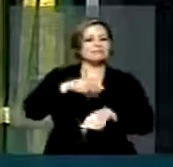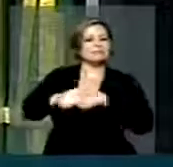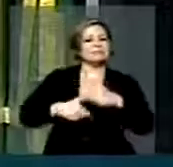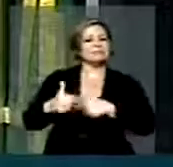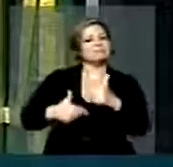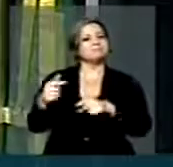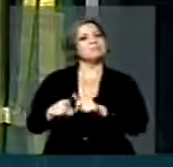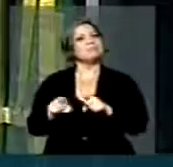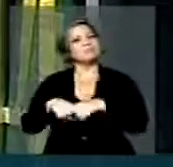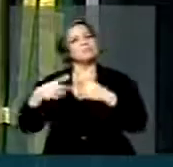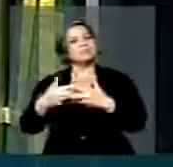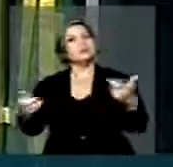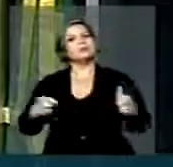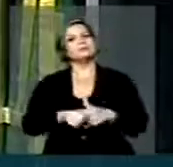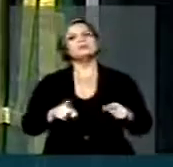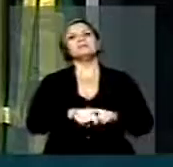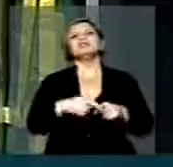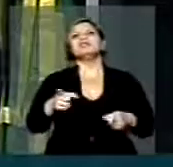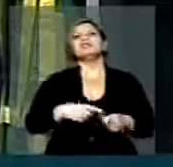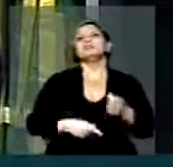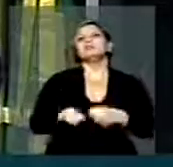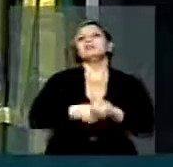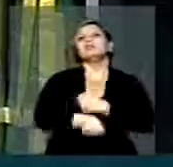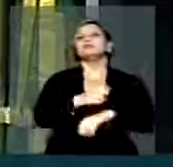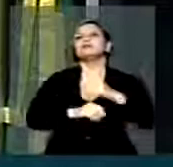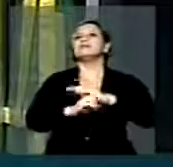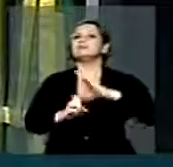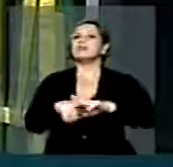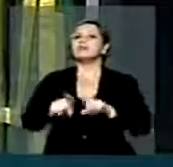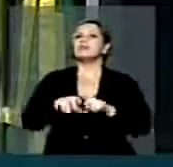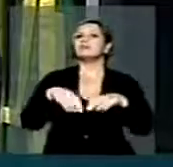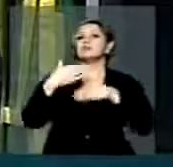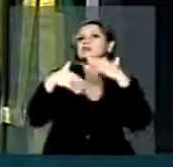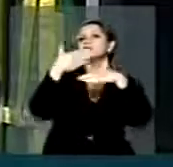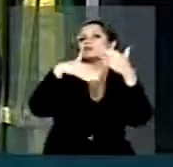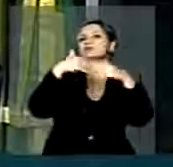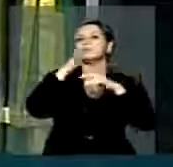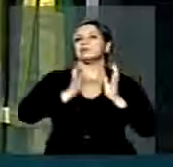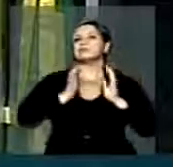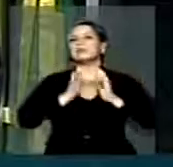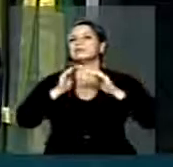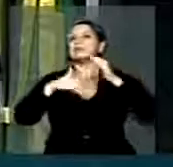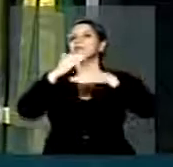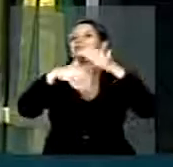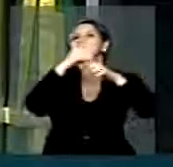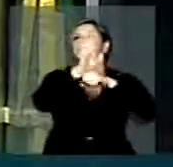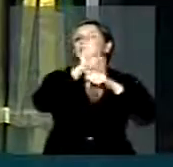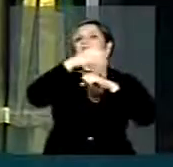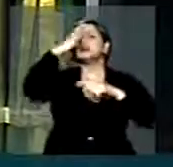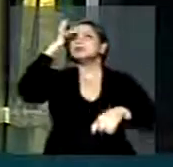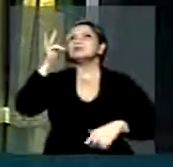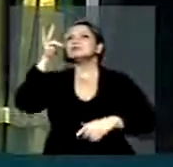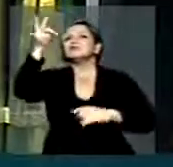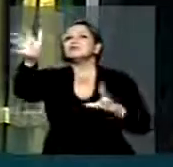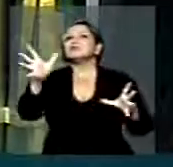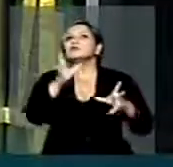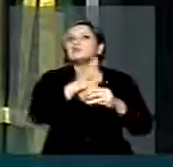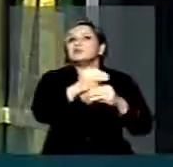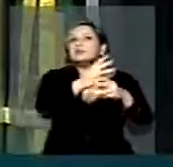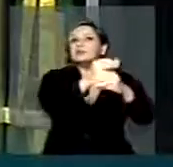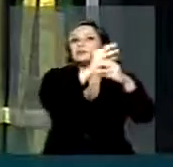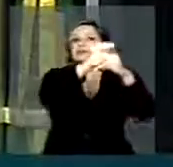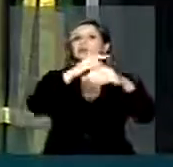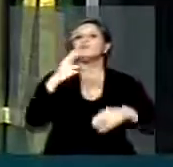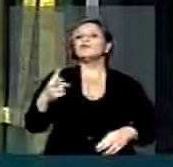Empreendedor, empresário tem função social, sim. É produzir riqueza, é gerar o amanhã, é agregar valor. Nós temos que valorizar